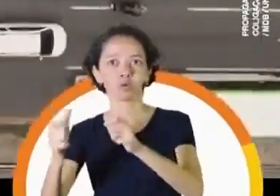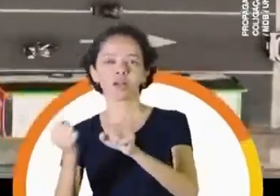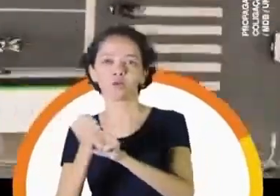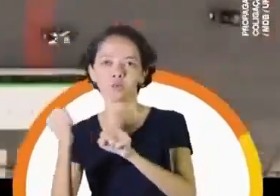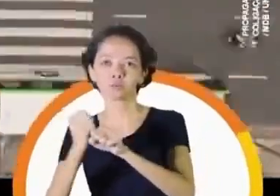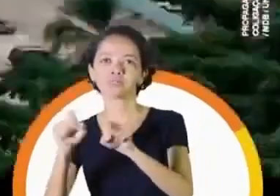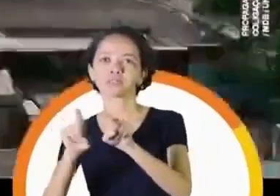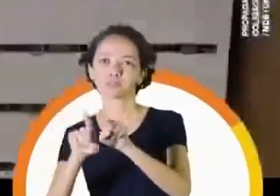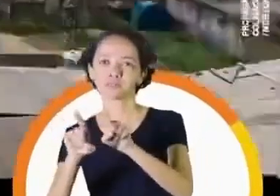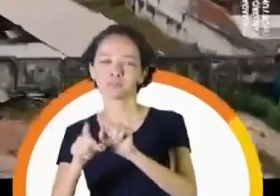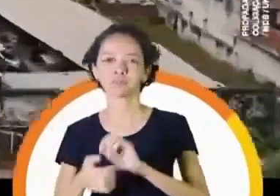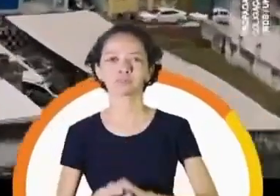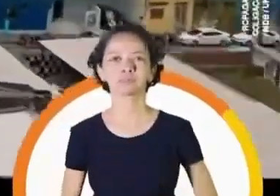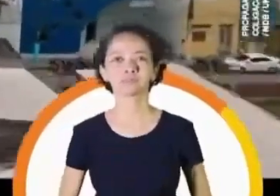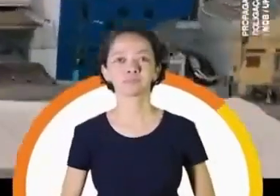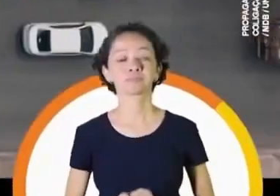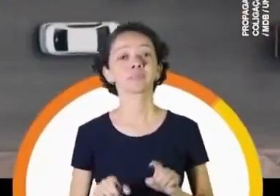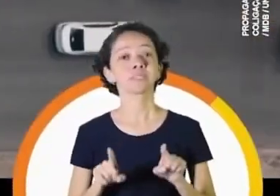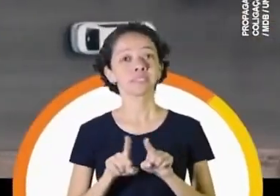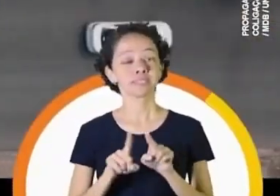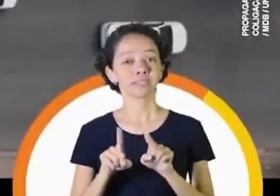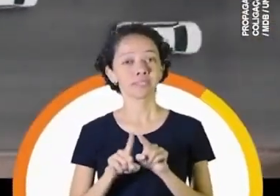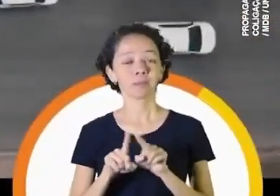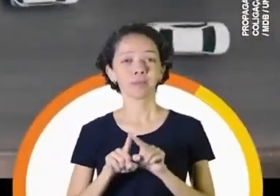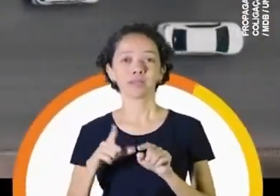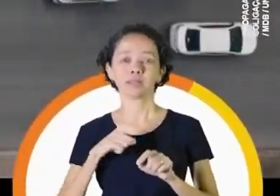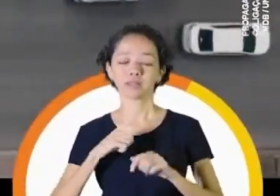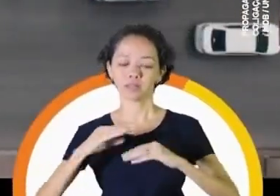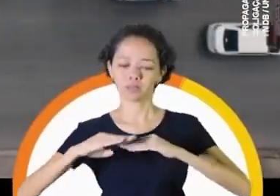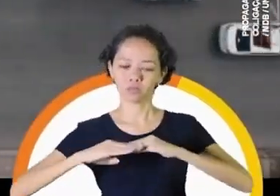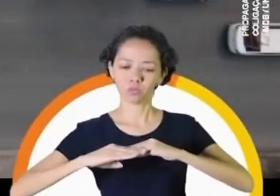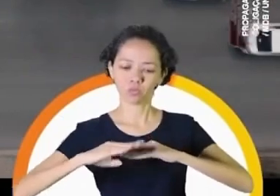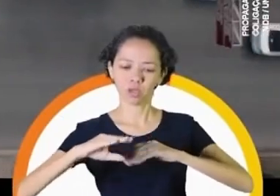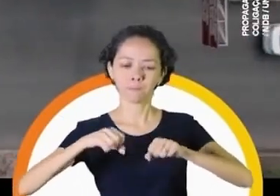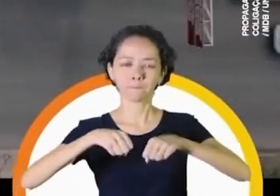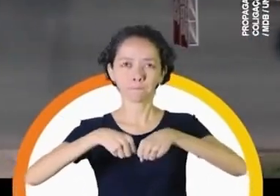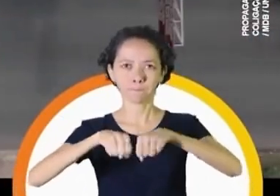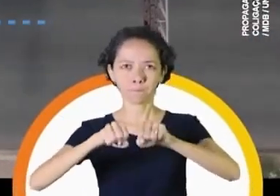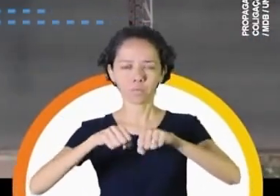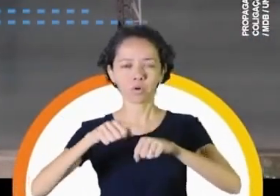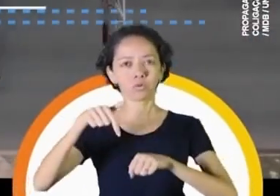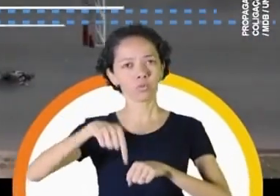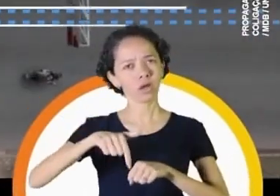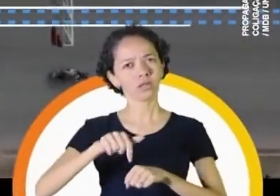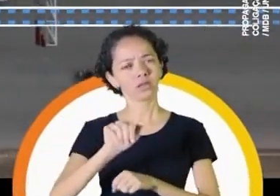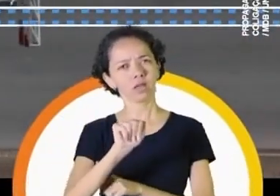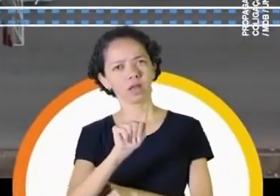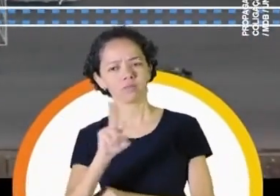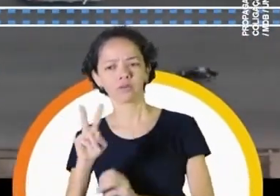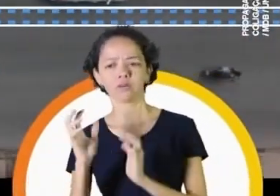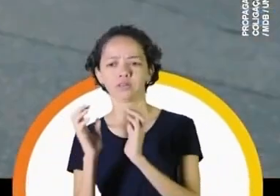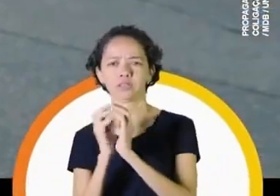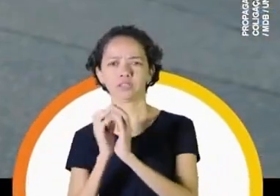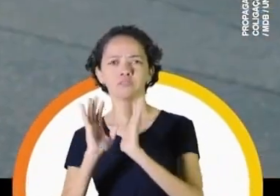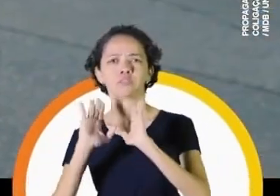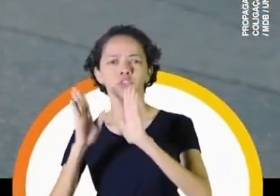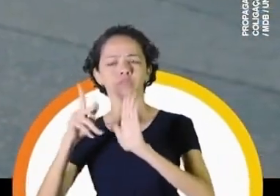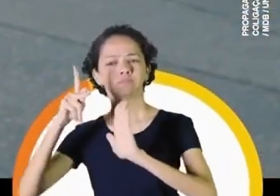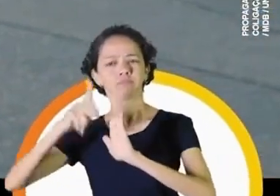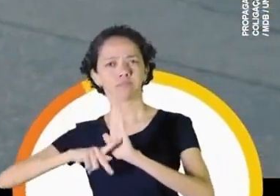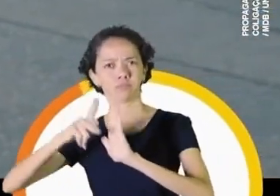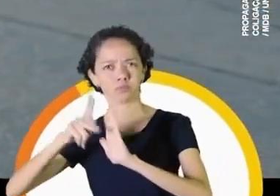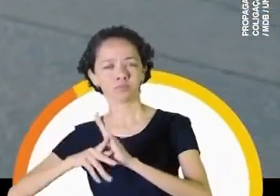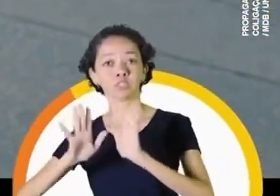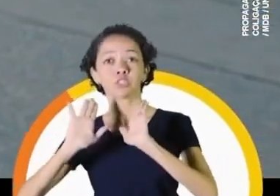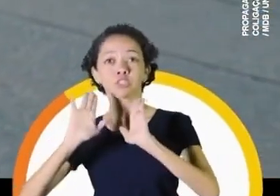outros corredores da cidade. Também vamos implantar motofaixa nos grandes corredores, como aqui na Avenida Recife. A gente já fez